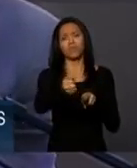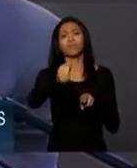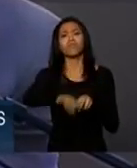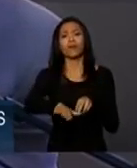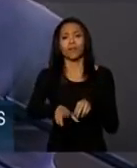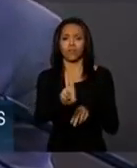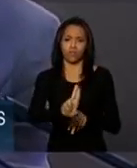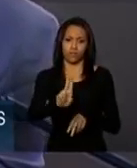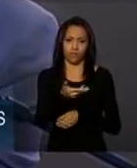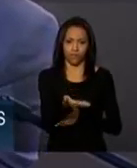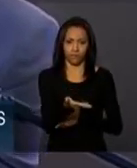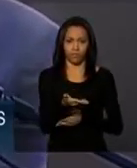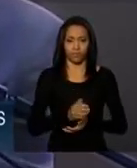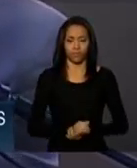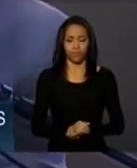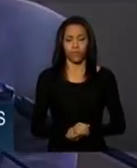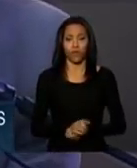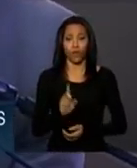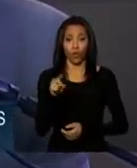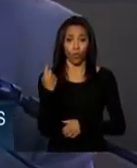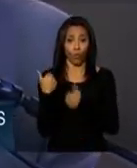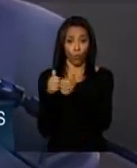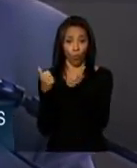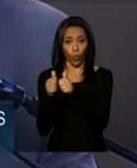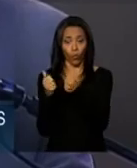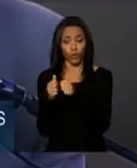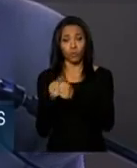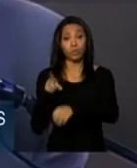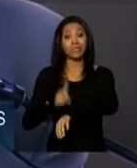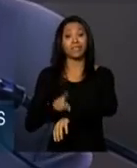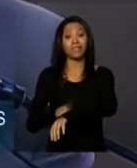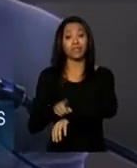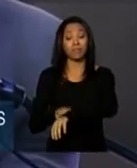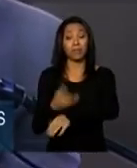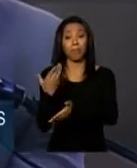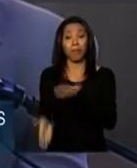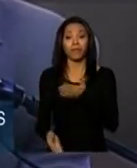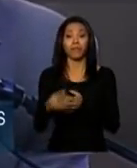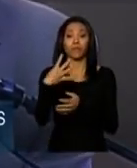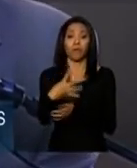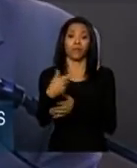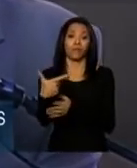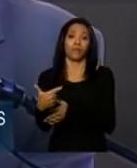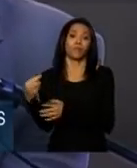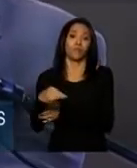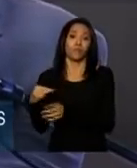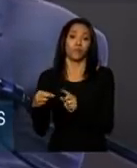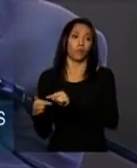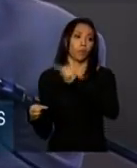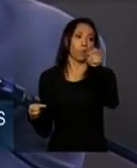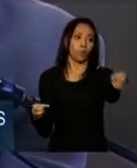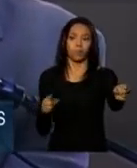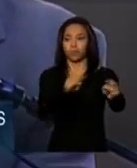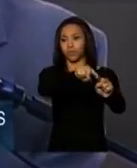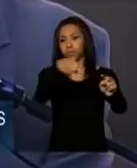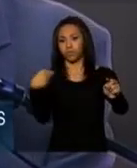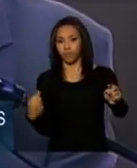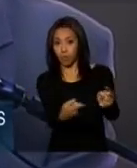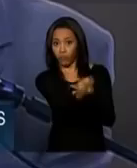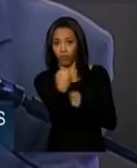barato. Um ônibus gasta 42 minutos para ir de ponta a ponta. Vamos fazer em 16